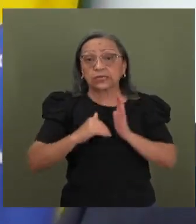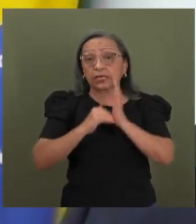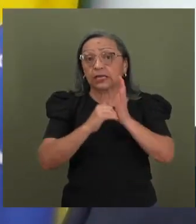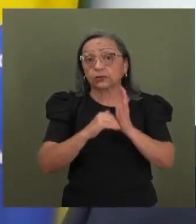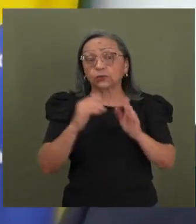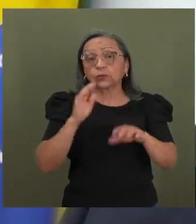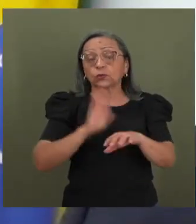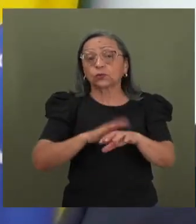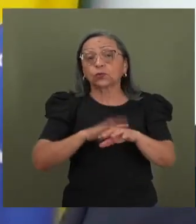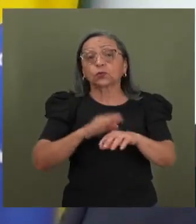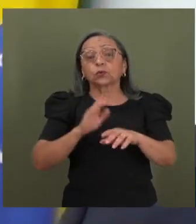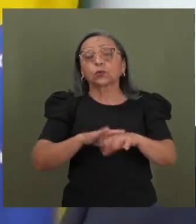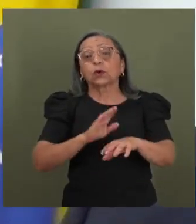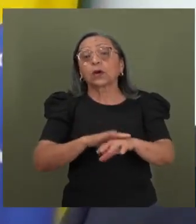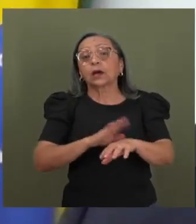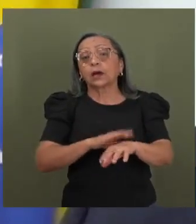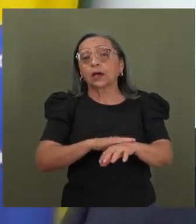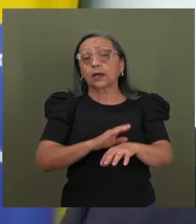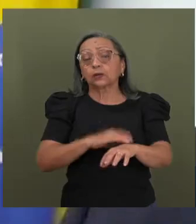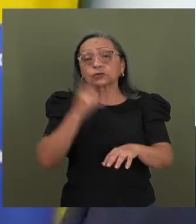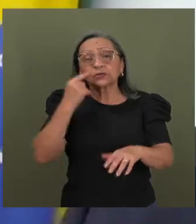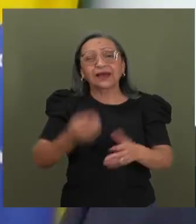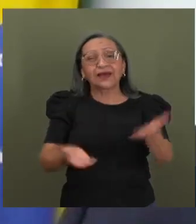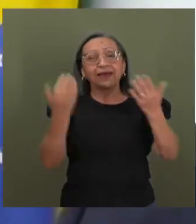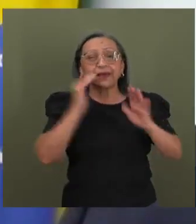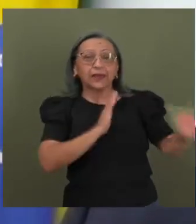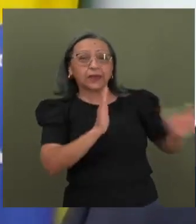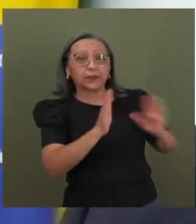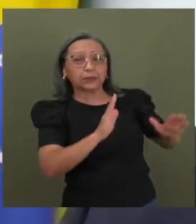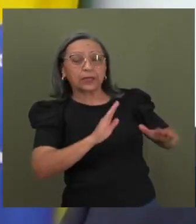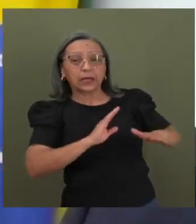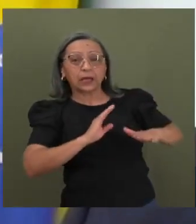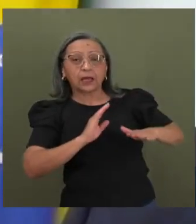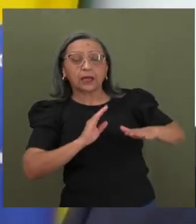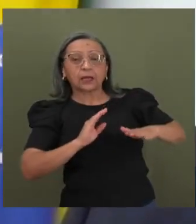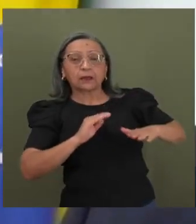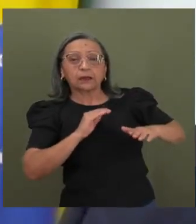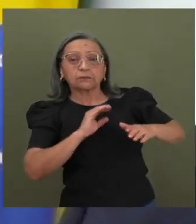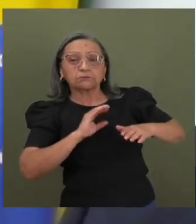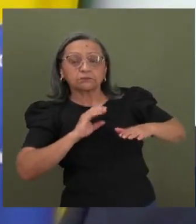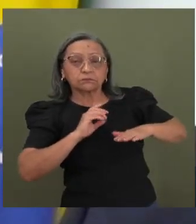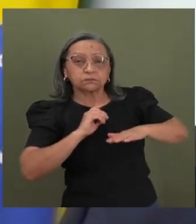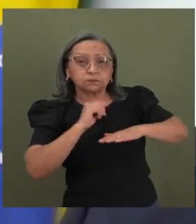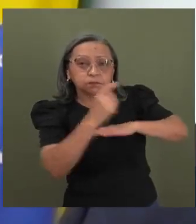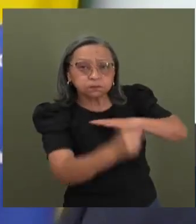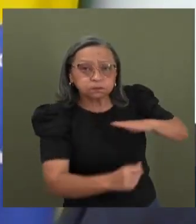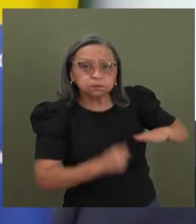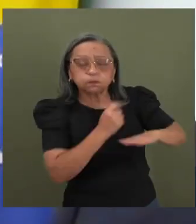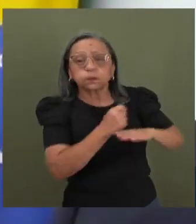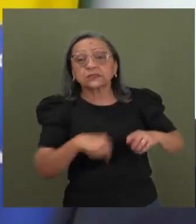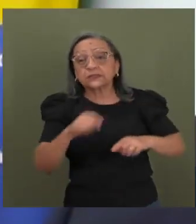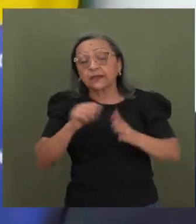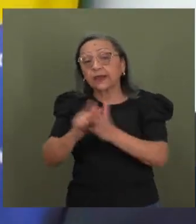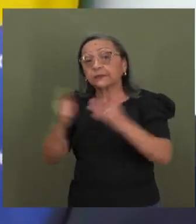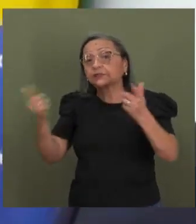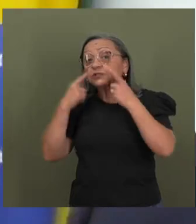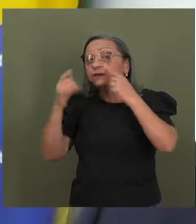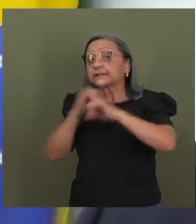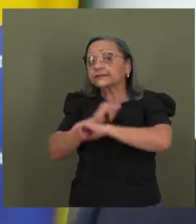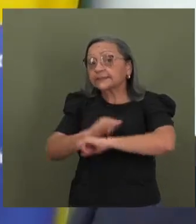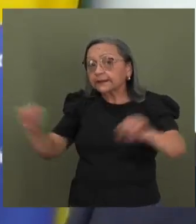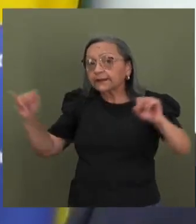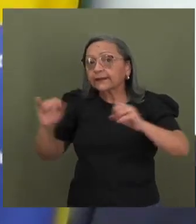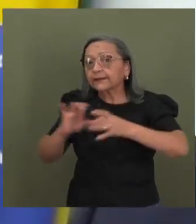no auge da Operação Lava Jato se a imprensa tivesse vazado o seguinte diálogo? Presta